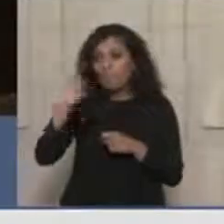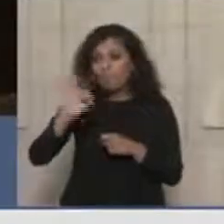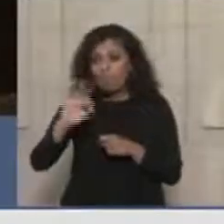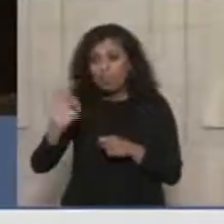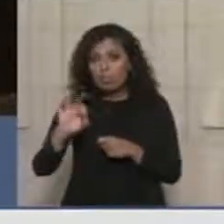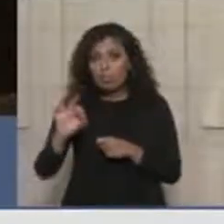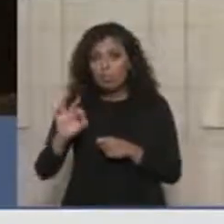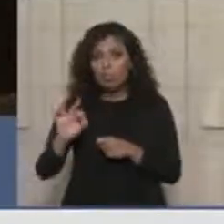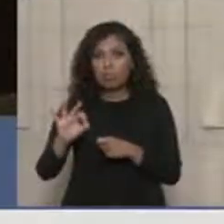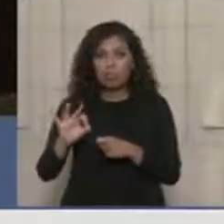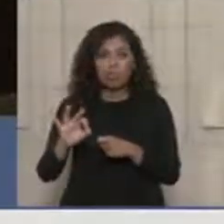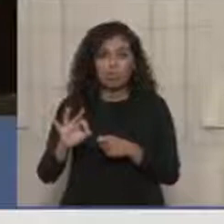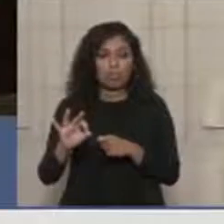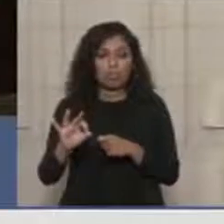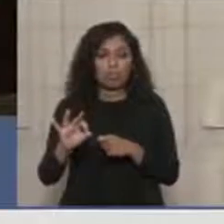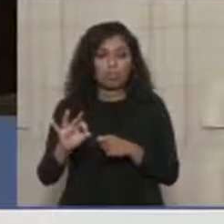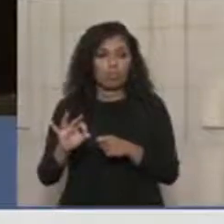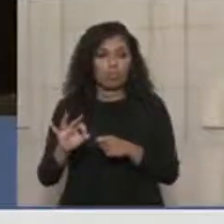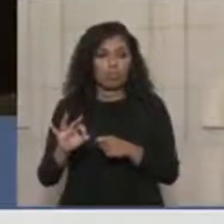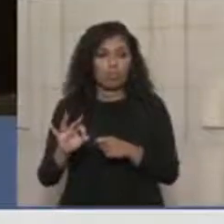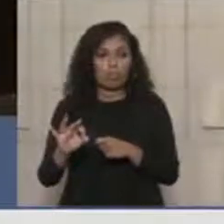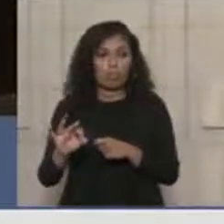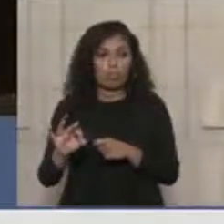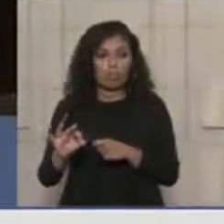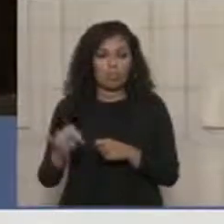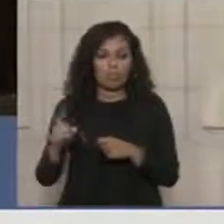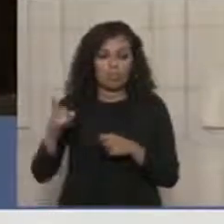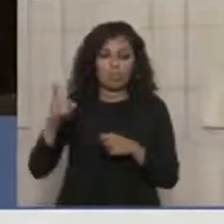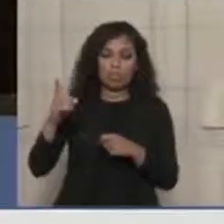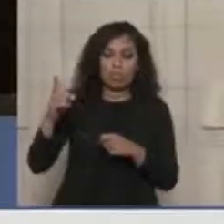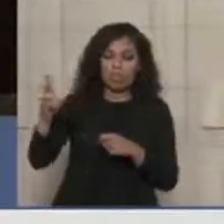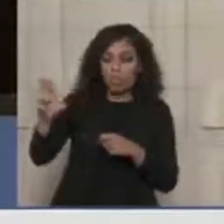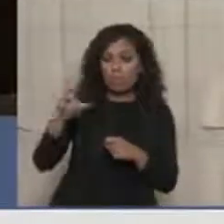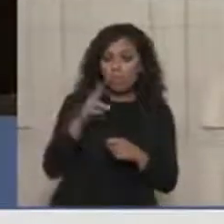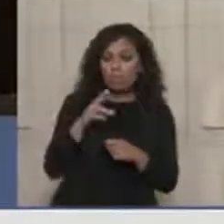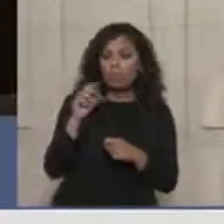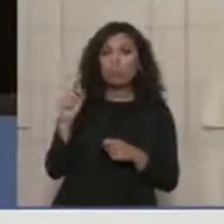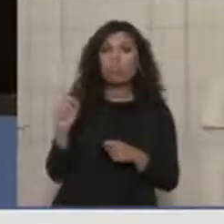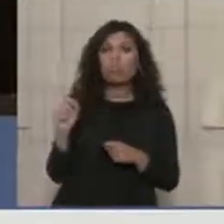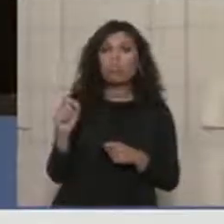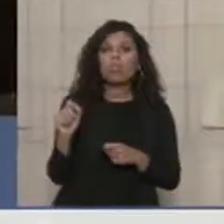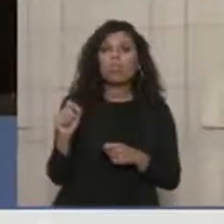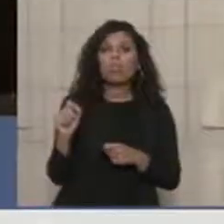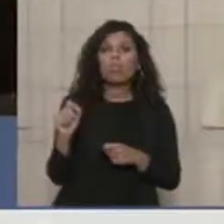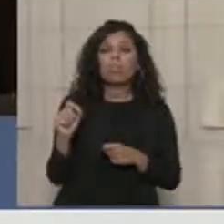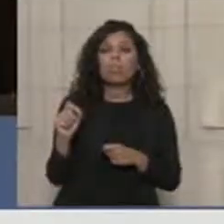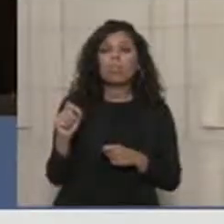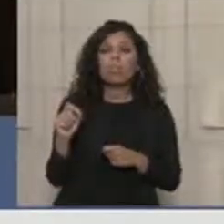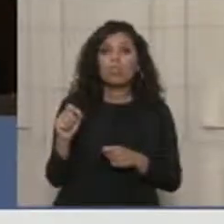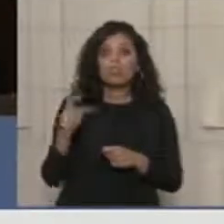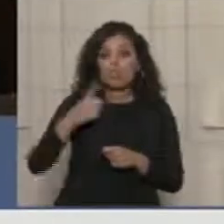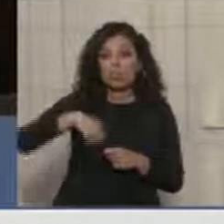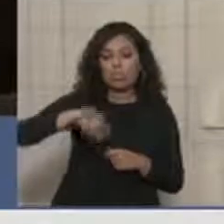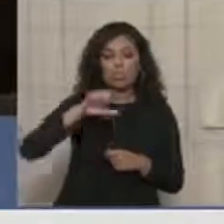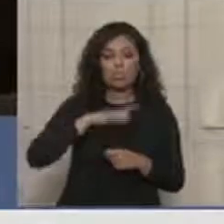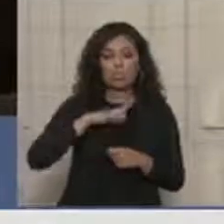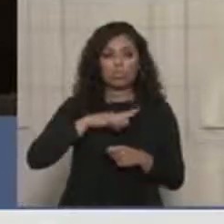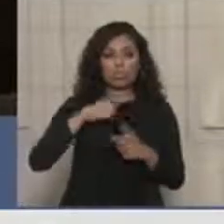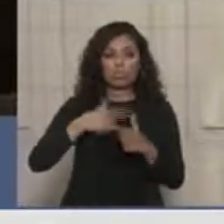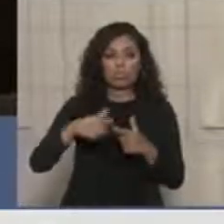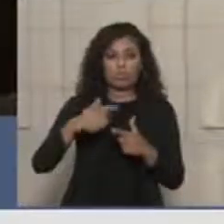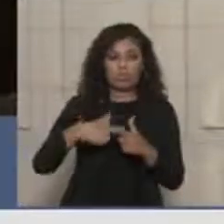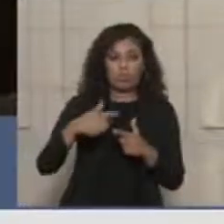suficientes para gerir o hospital, a resposta foi: temos um problema com a lei